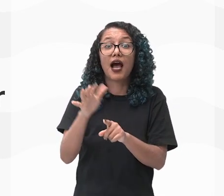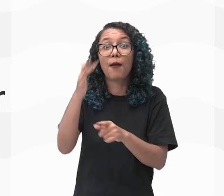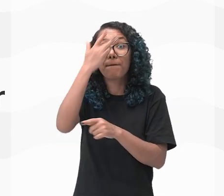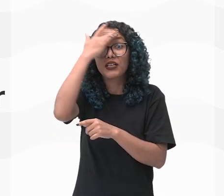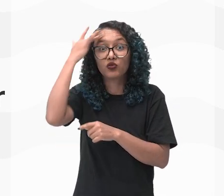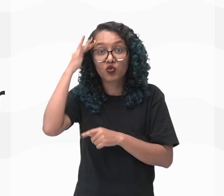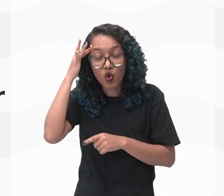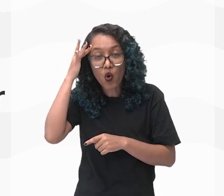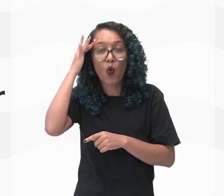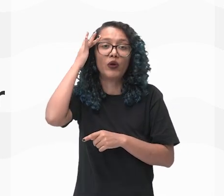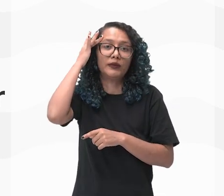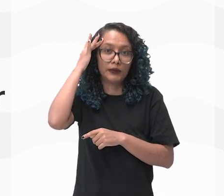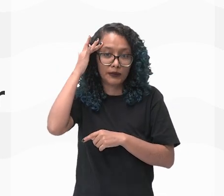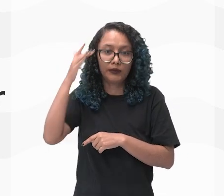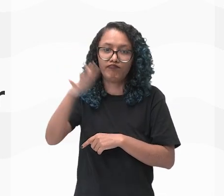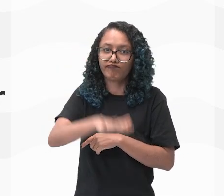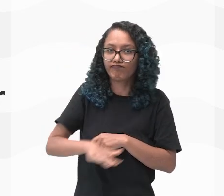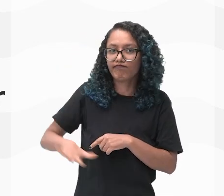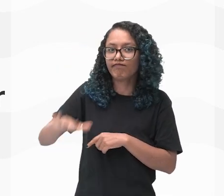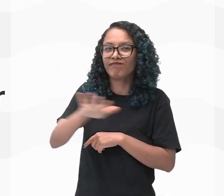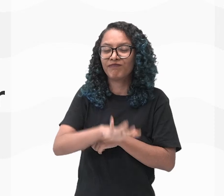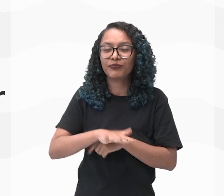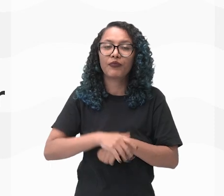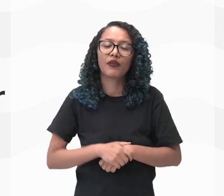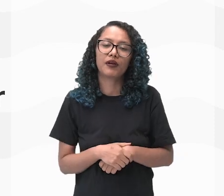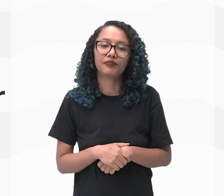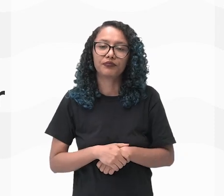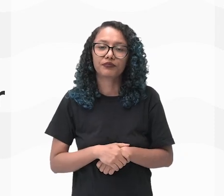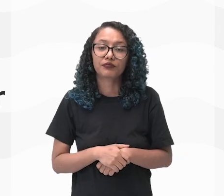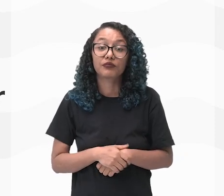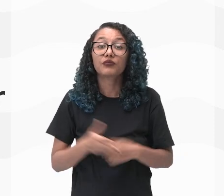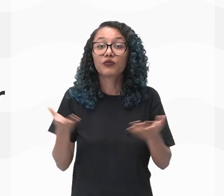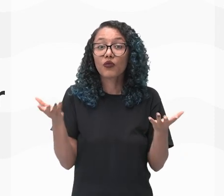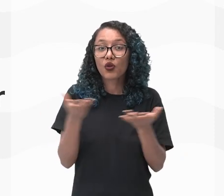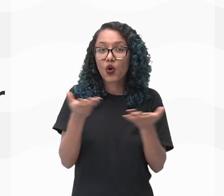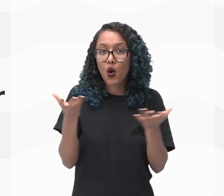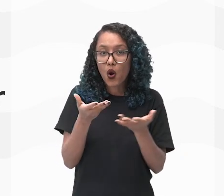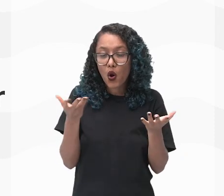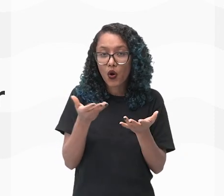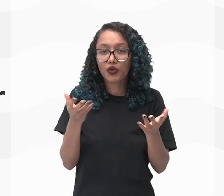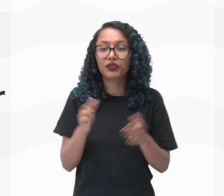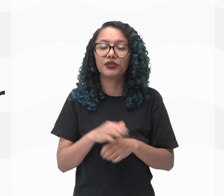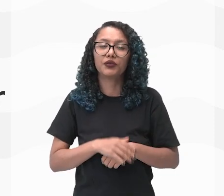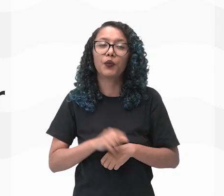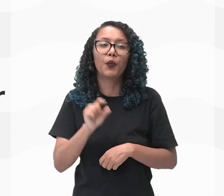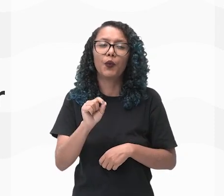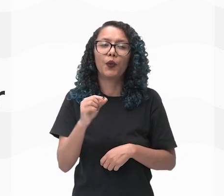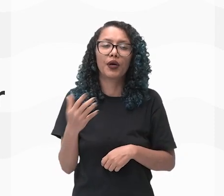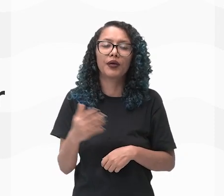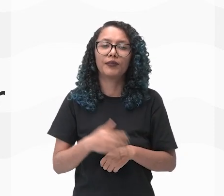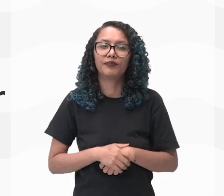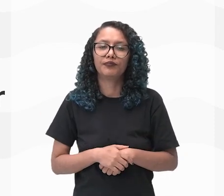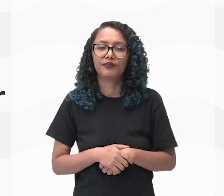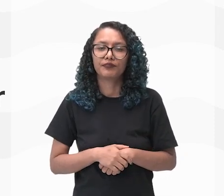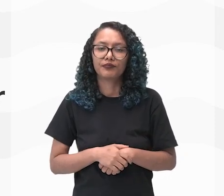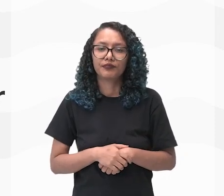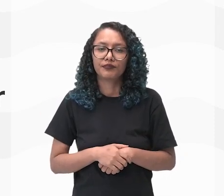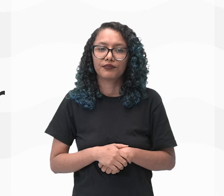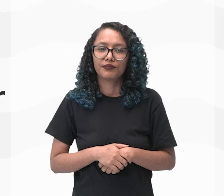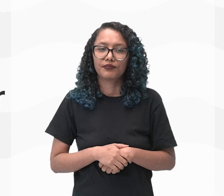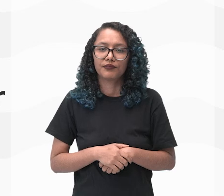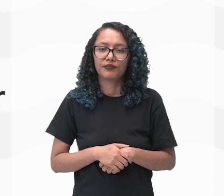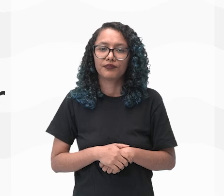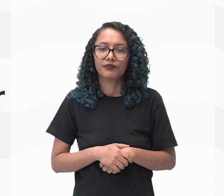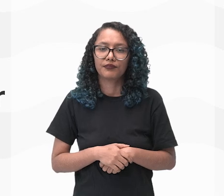elas têm um impacto maior devido justamente à rapidez e ao alcance das